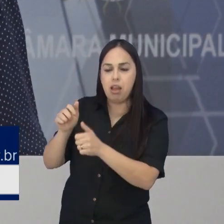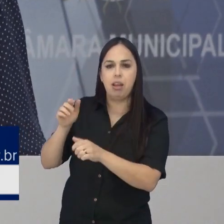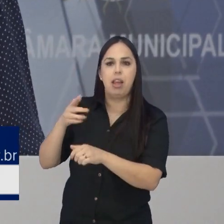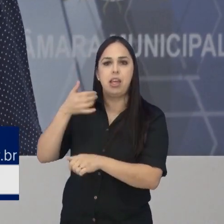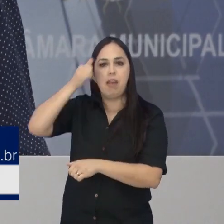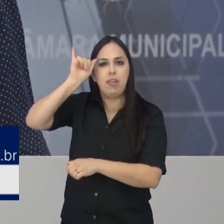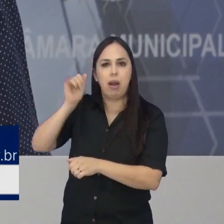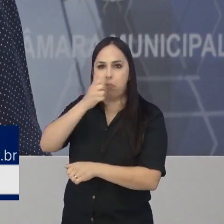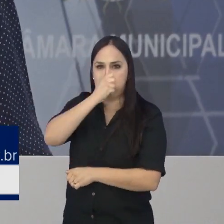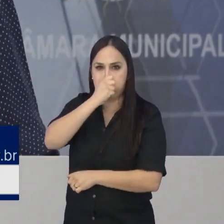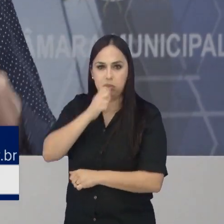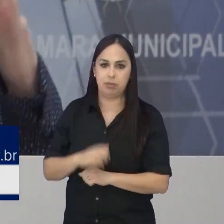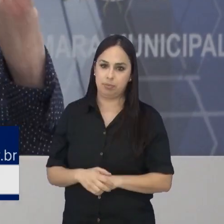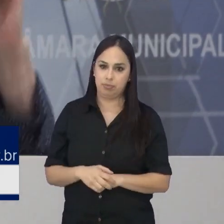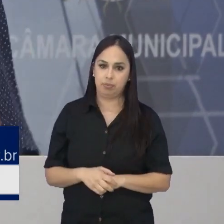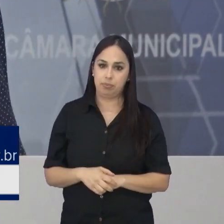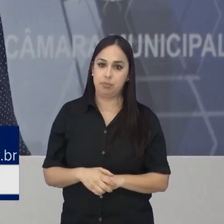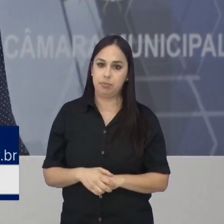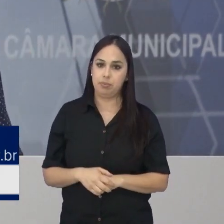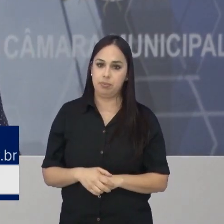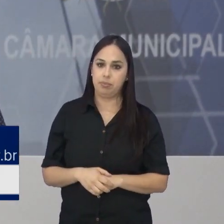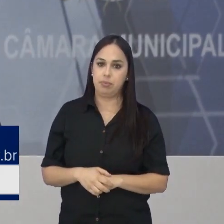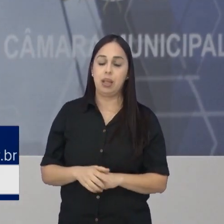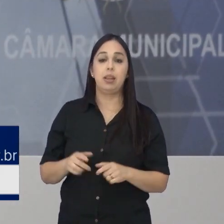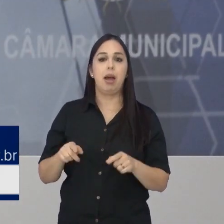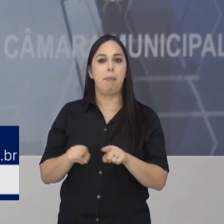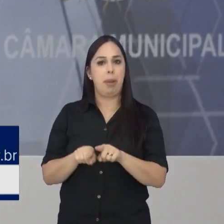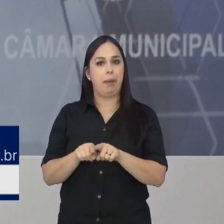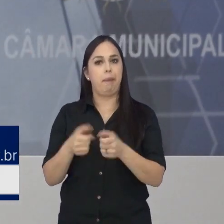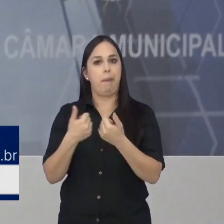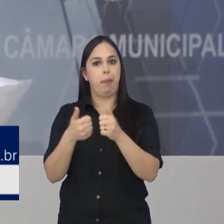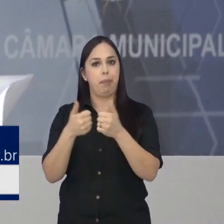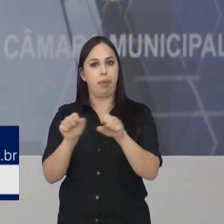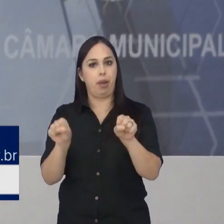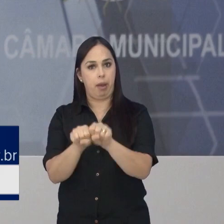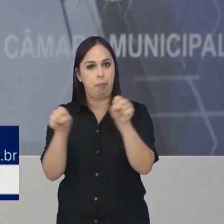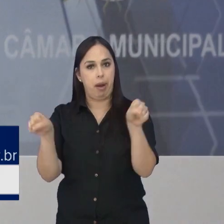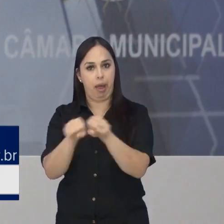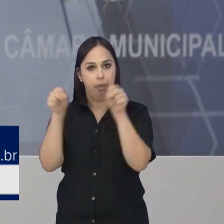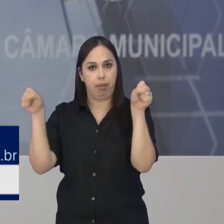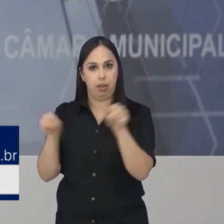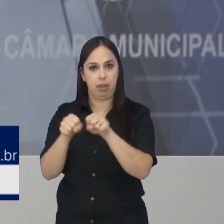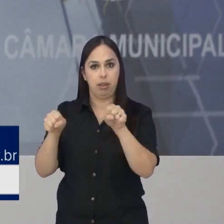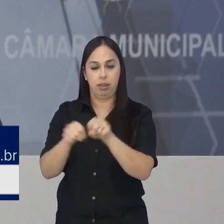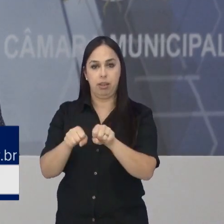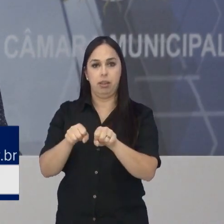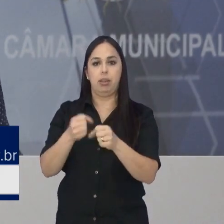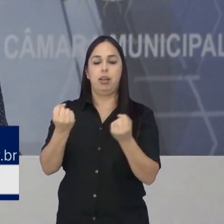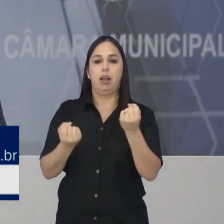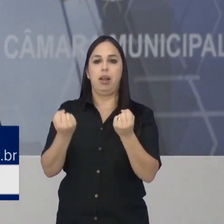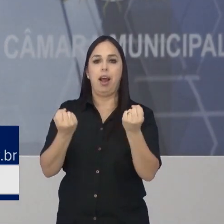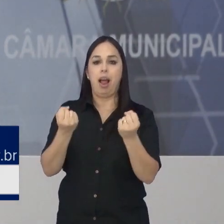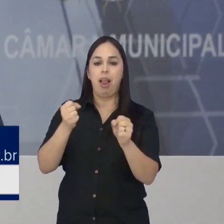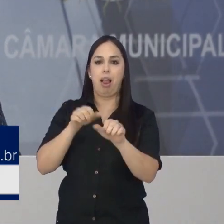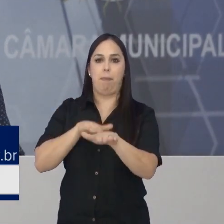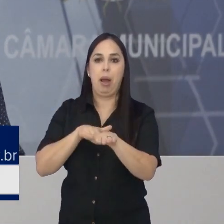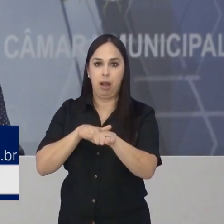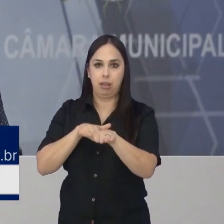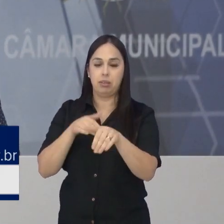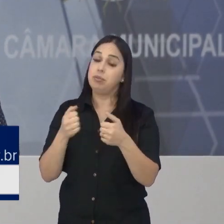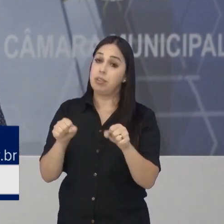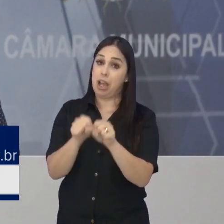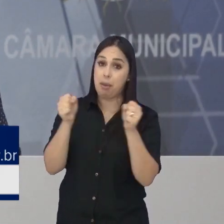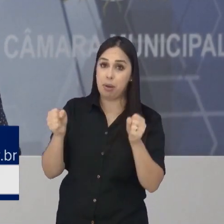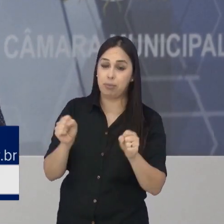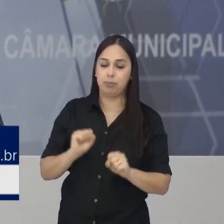superlotação. E fora os carros quebrados que vivem parados nas avenidas. Nós estamos, inclusive, fazendo, junto com